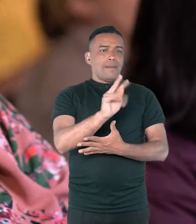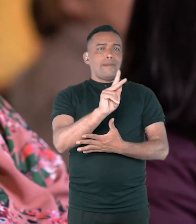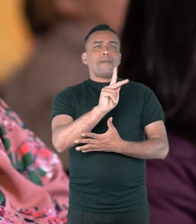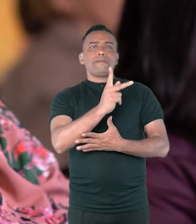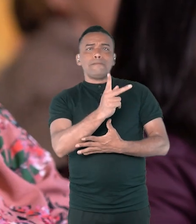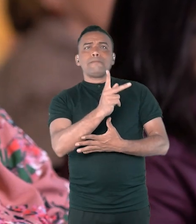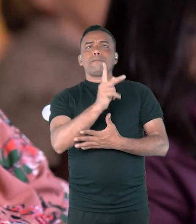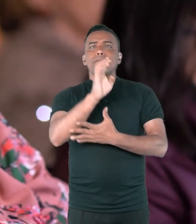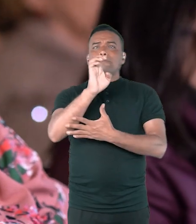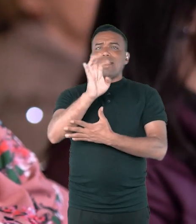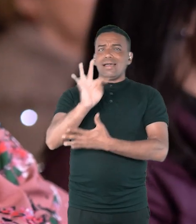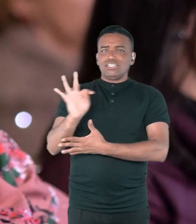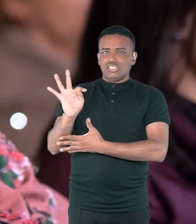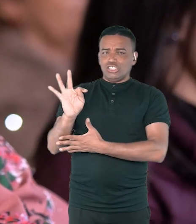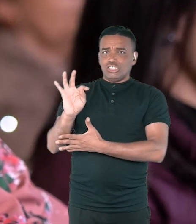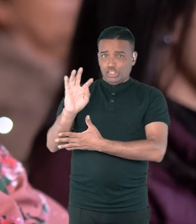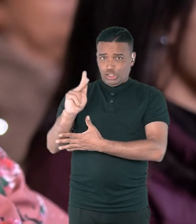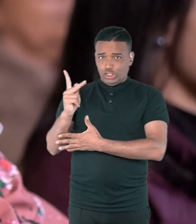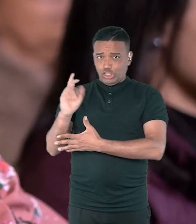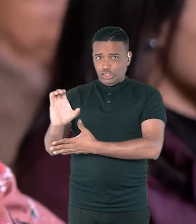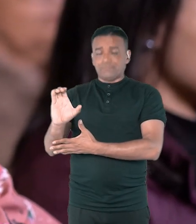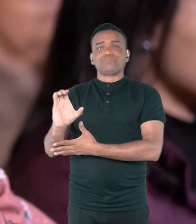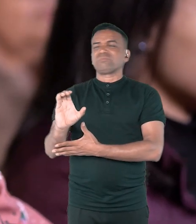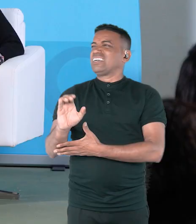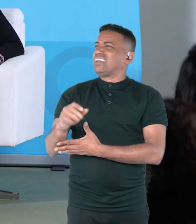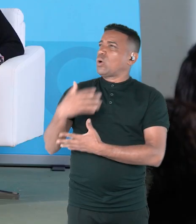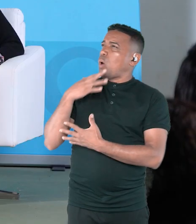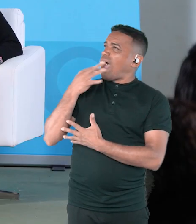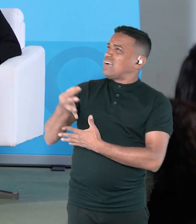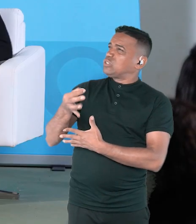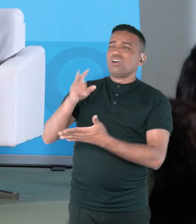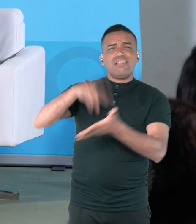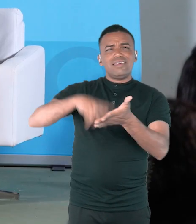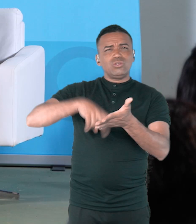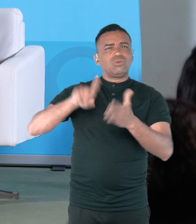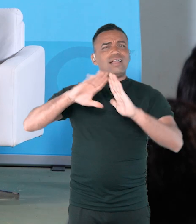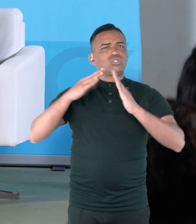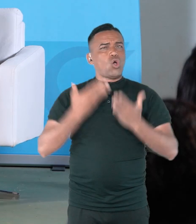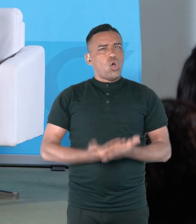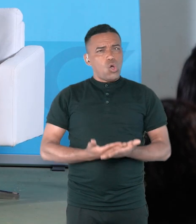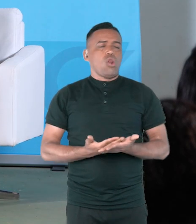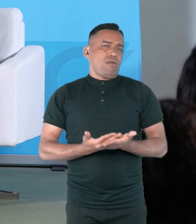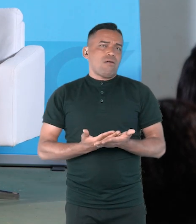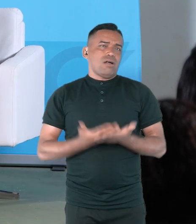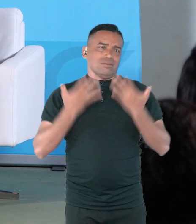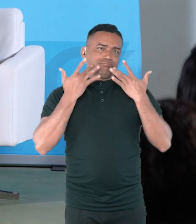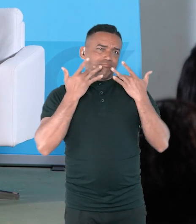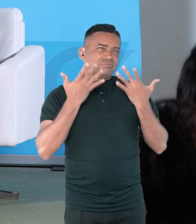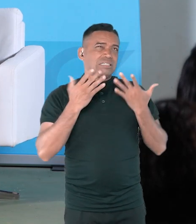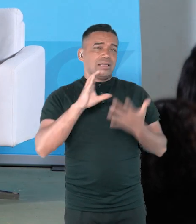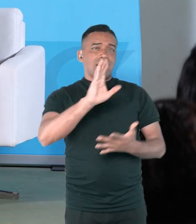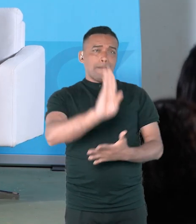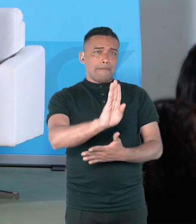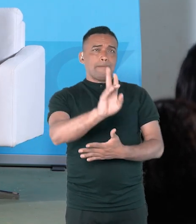Brecht? Espectadores ouvem Denise atentamente. Muito. Quando eu tinha lido Brecht na escola, mas depois